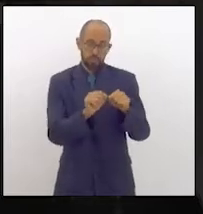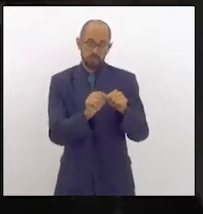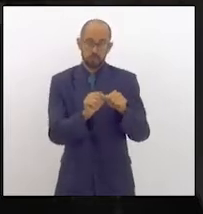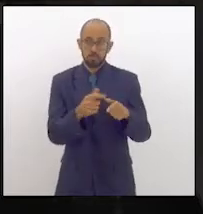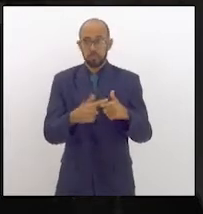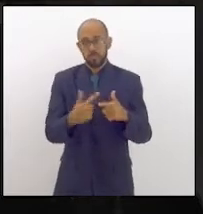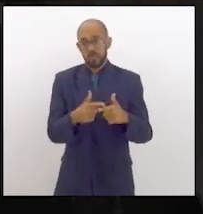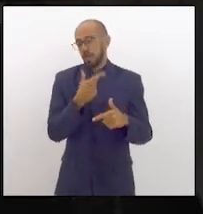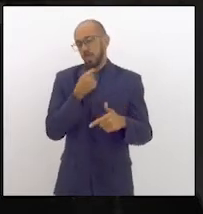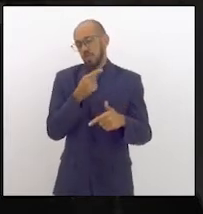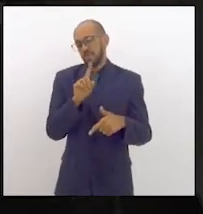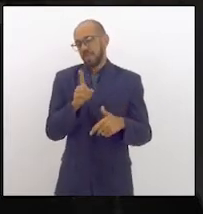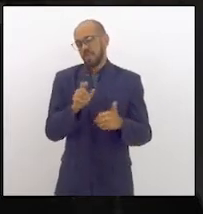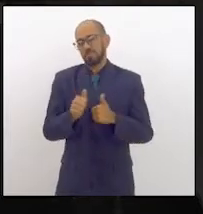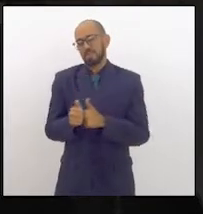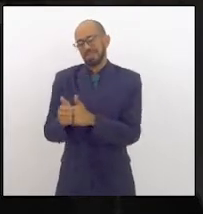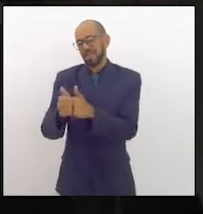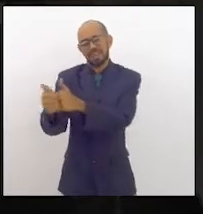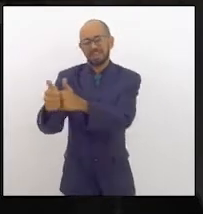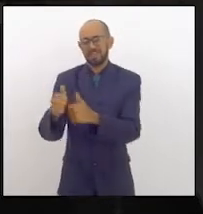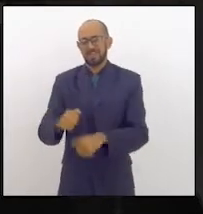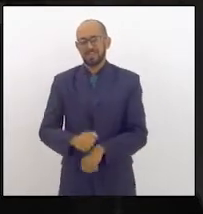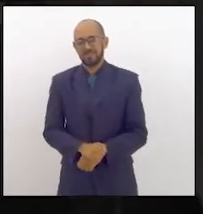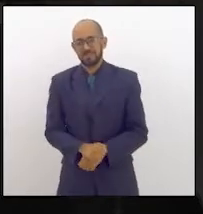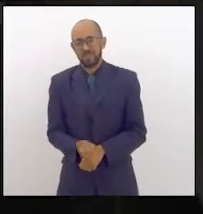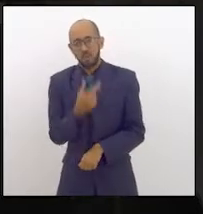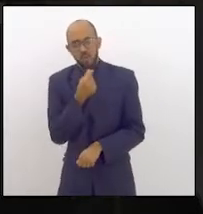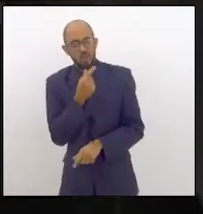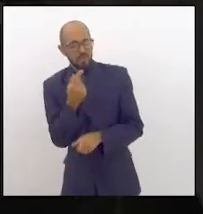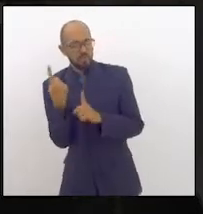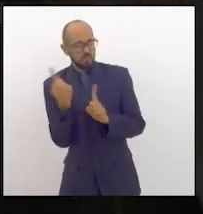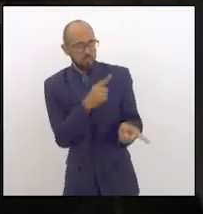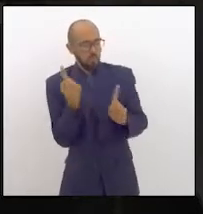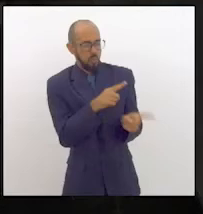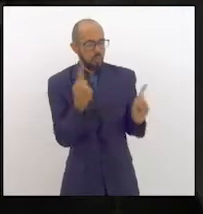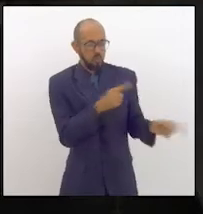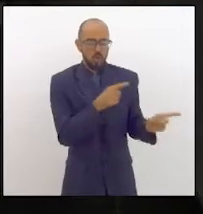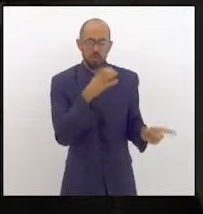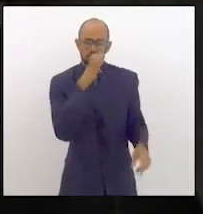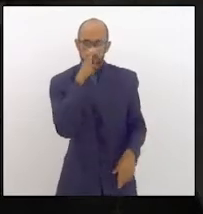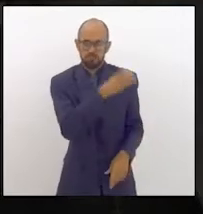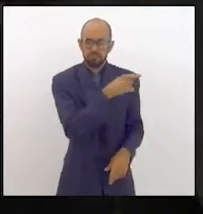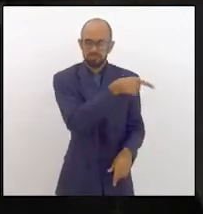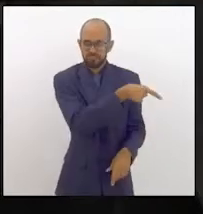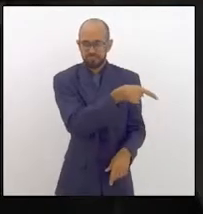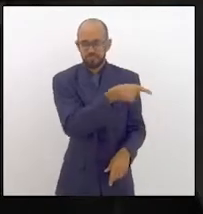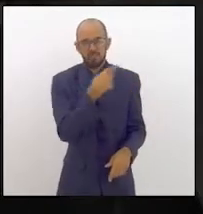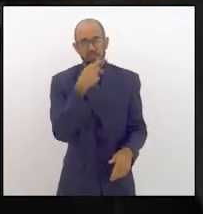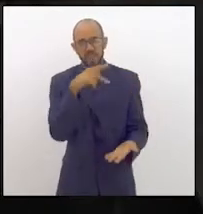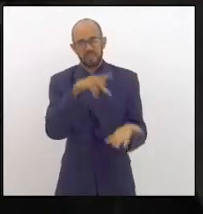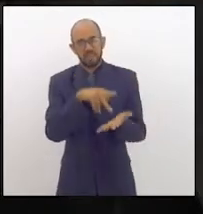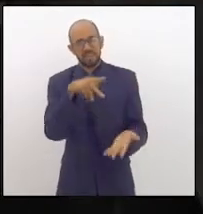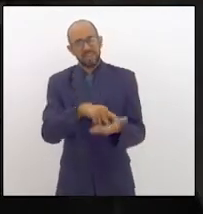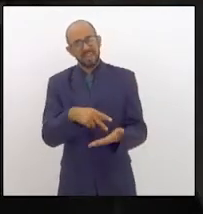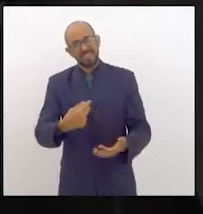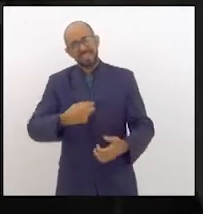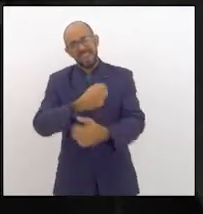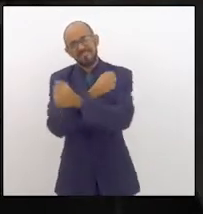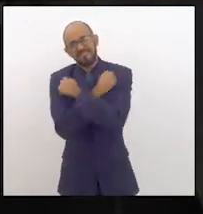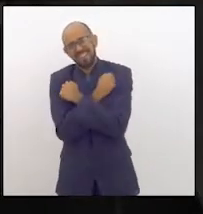homem ele não persegue homem que ataca ele que ofende que fala a verdade ele